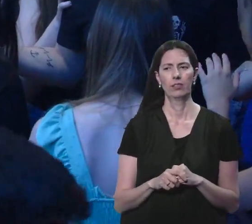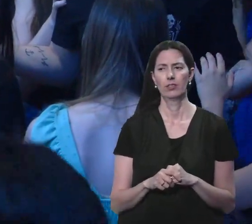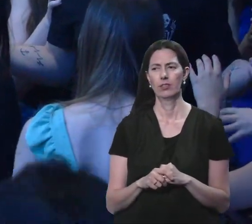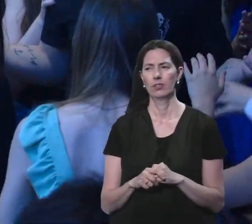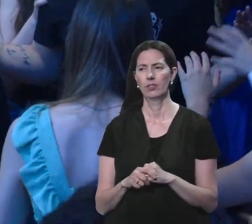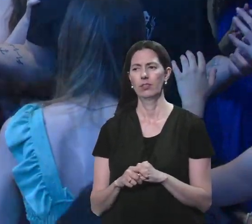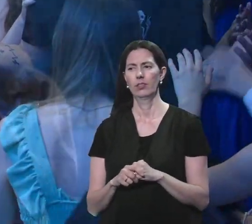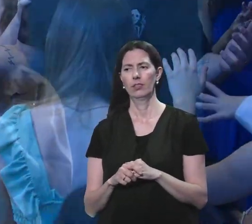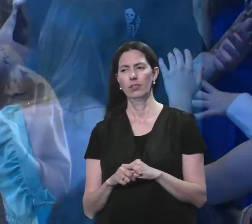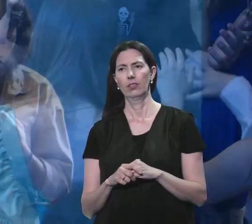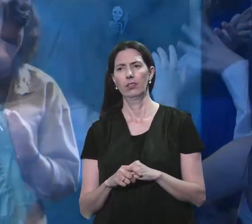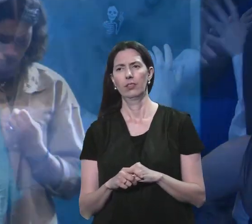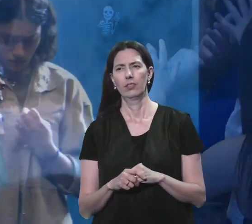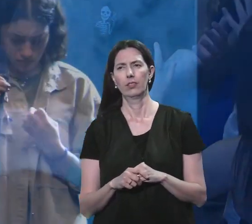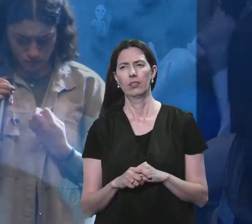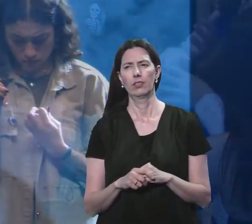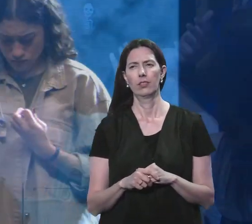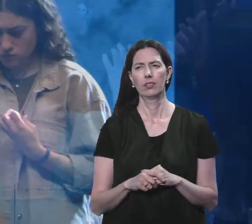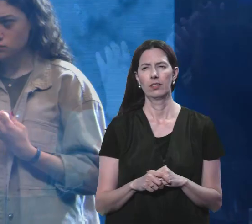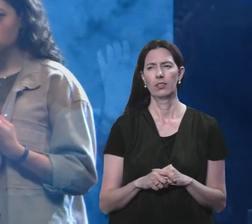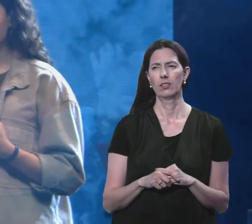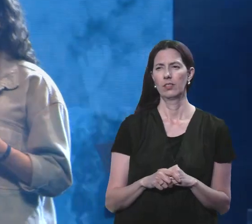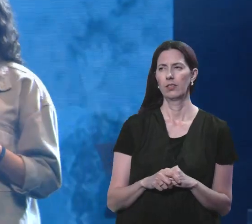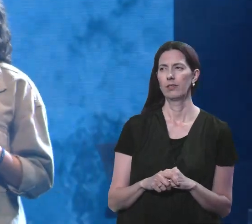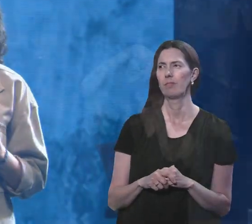O rio de vida está neste lugar.